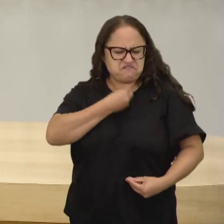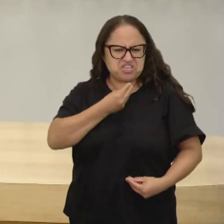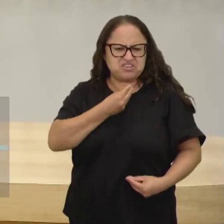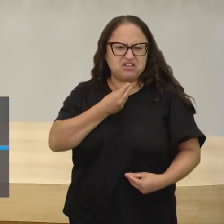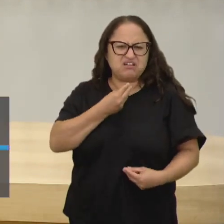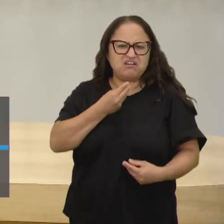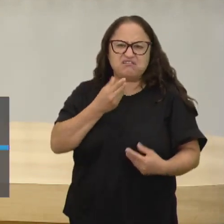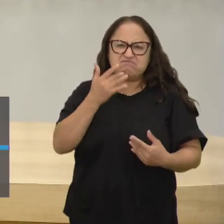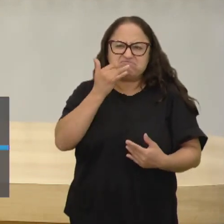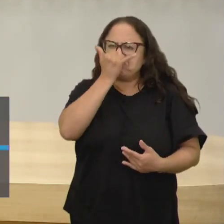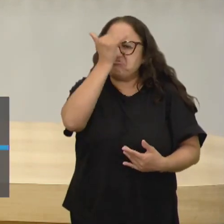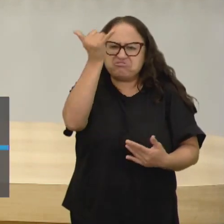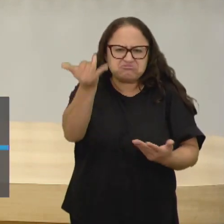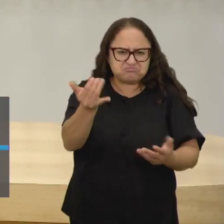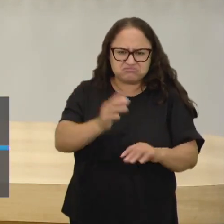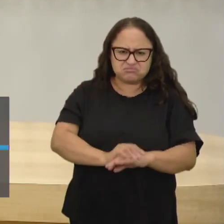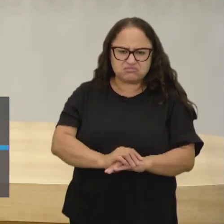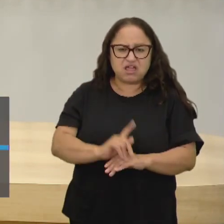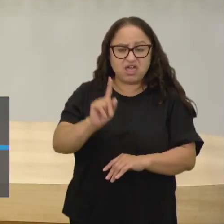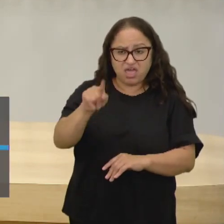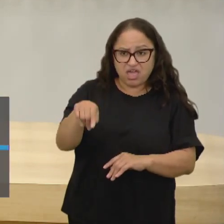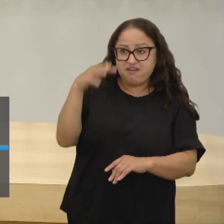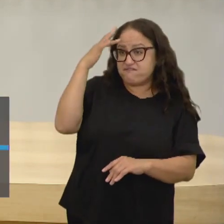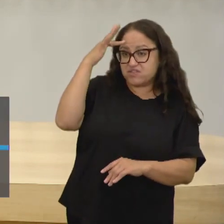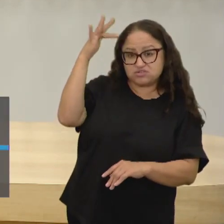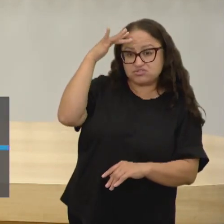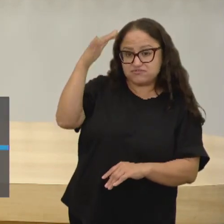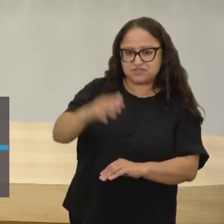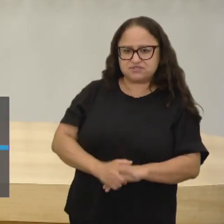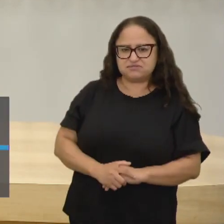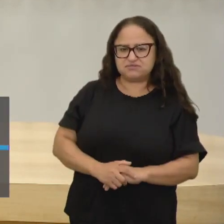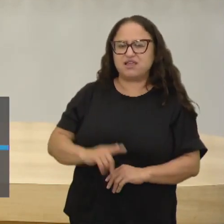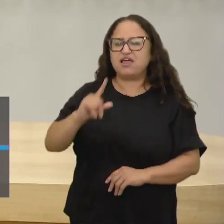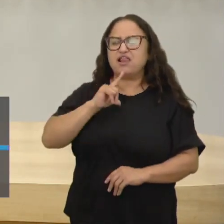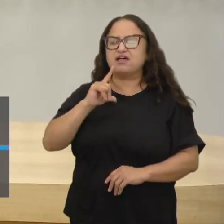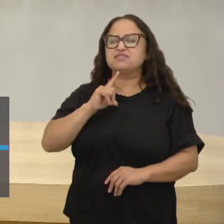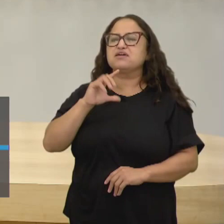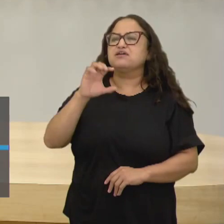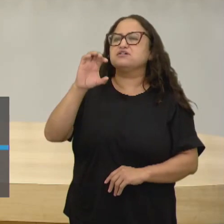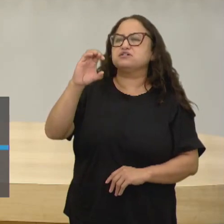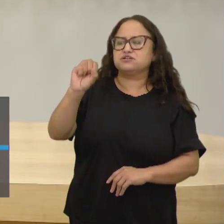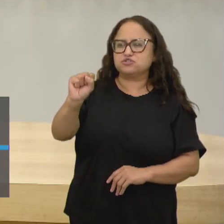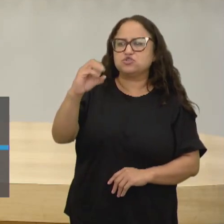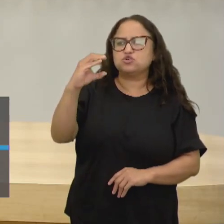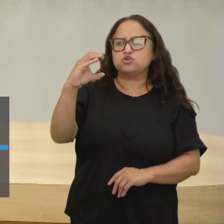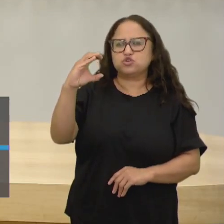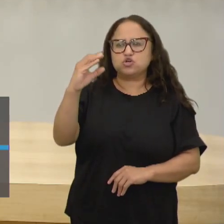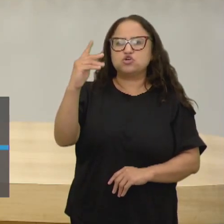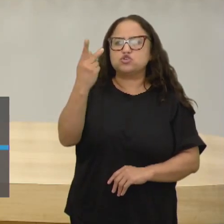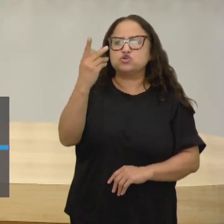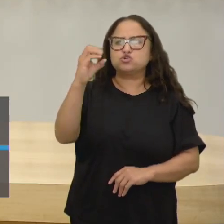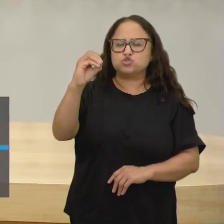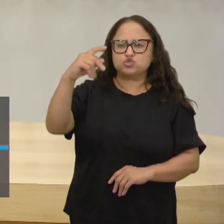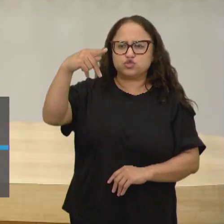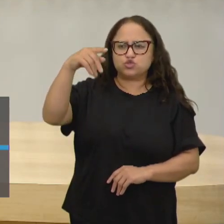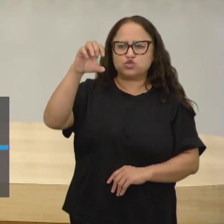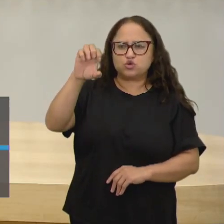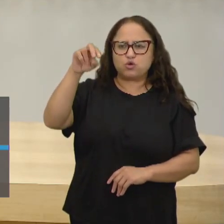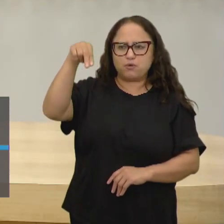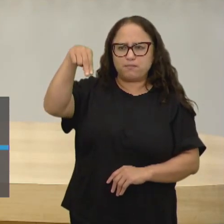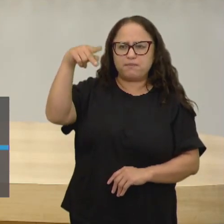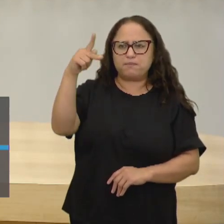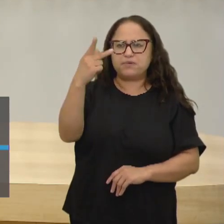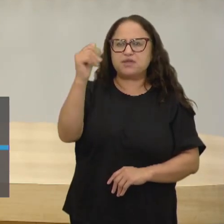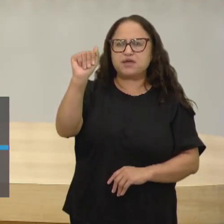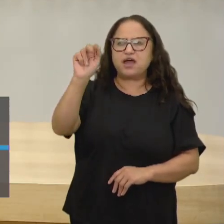Então, esse é um texto filosófico, né? Ele saiu da pena de Schopenhauer, ele expressa um posicionamento